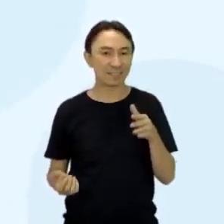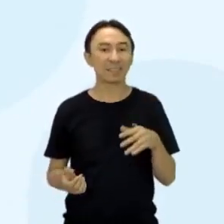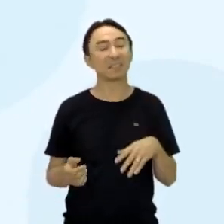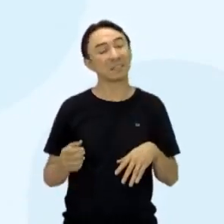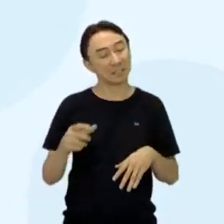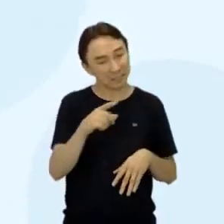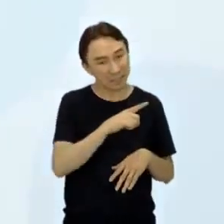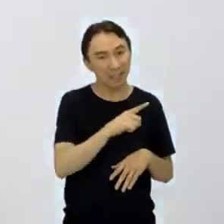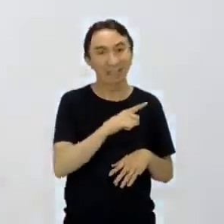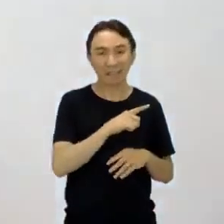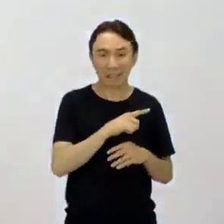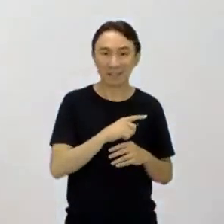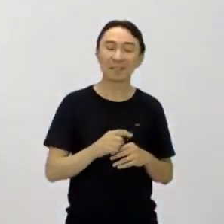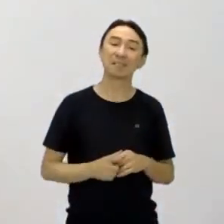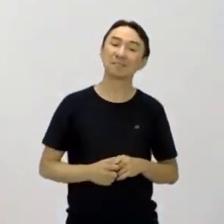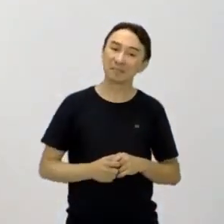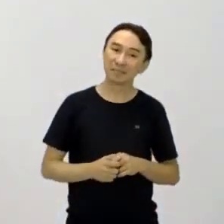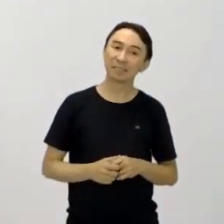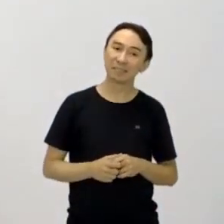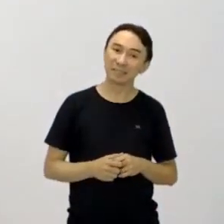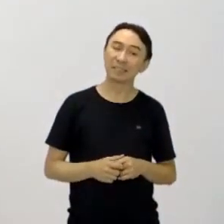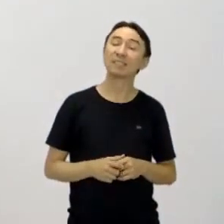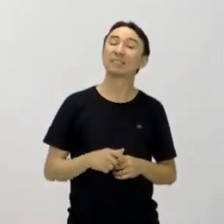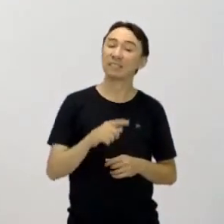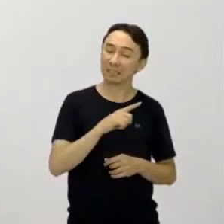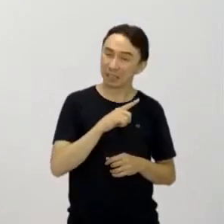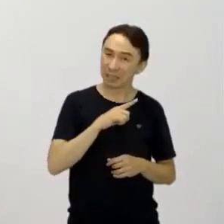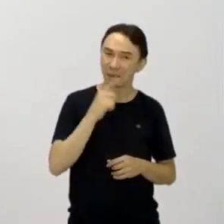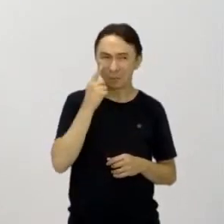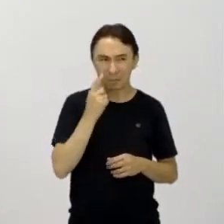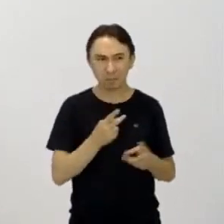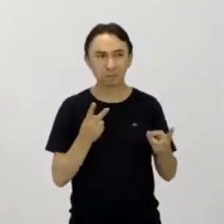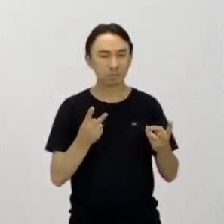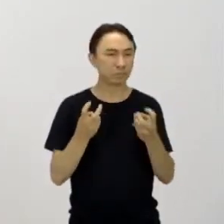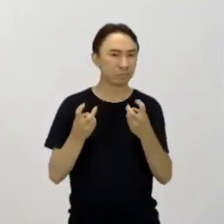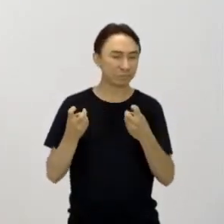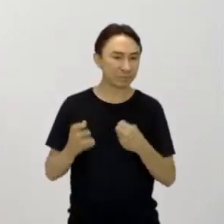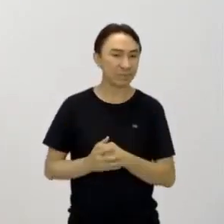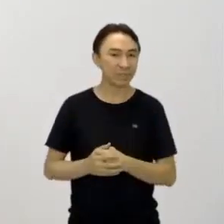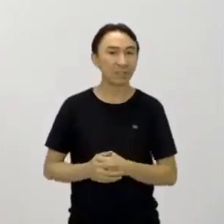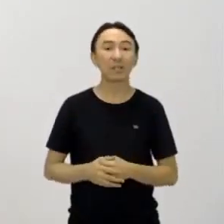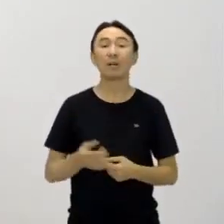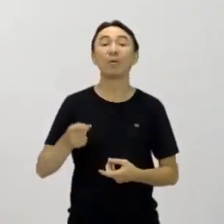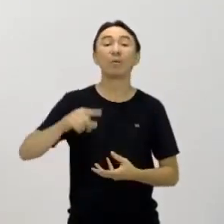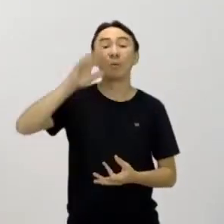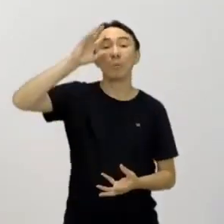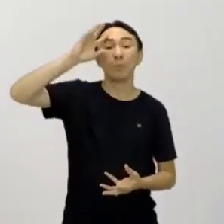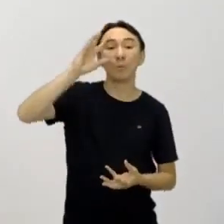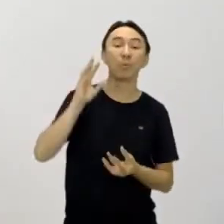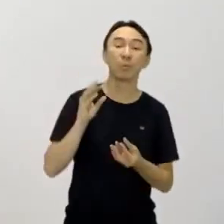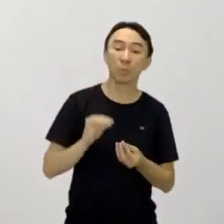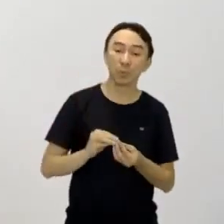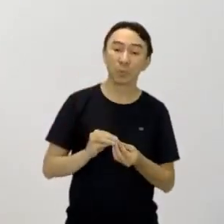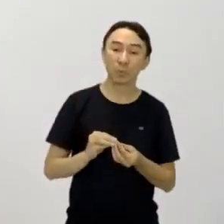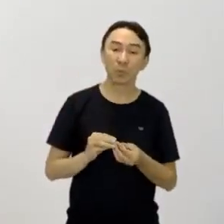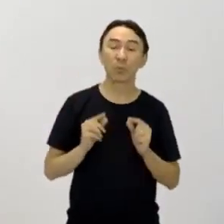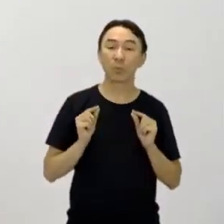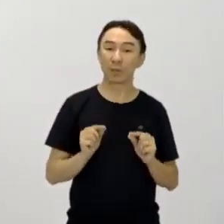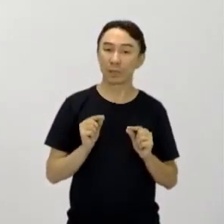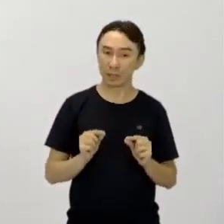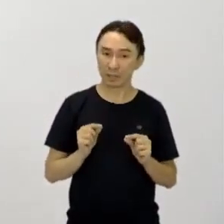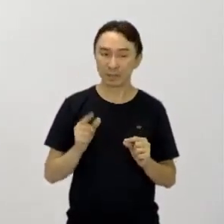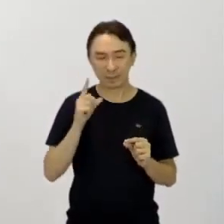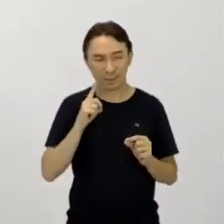ali num sistema que eu tenho como um filme, um detector. E aí qual é a conclusão que a gente chega? Qual foi a conclusão que se chegou com